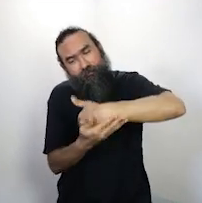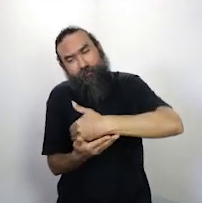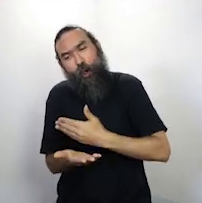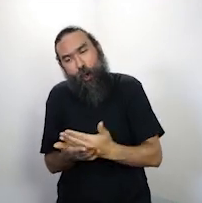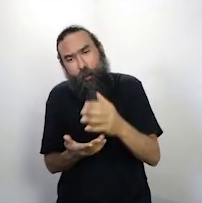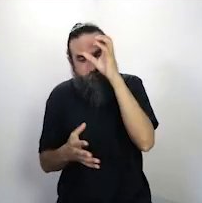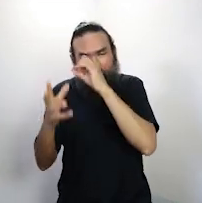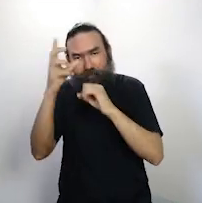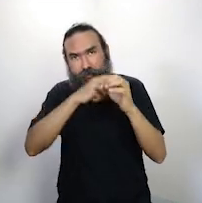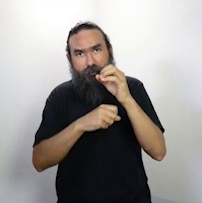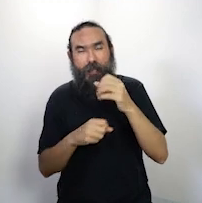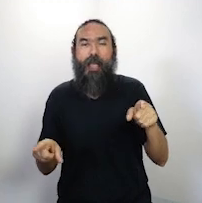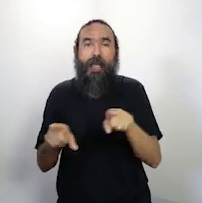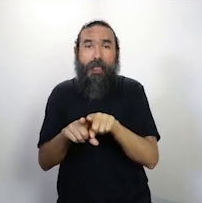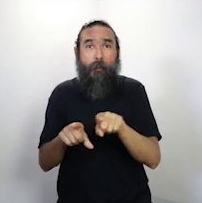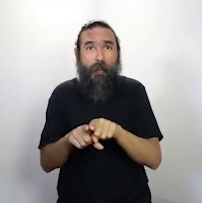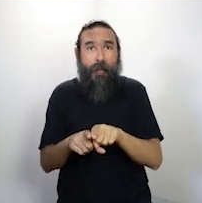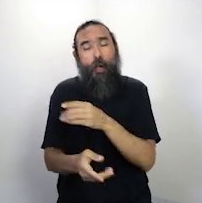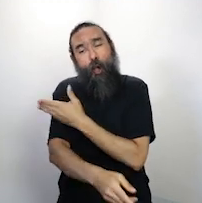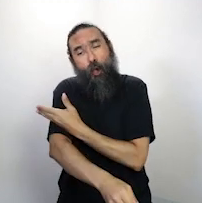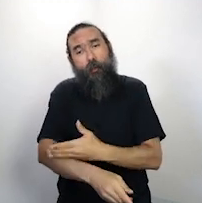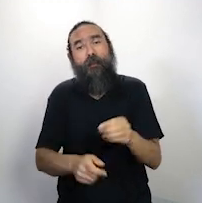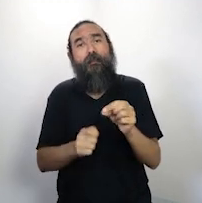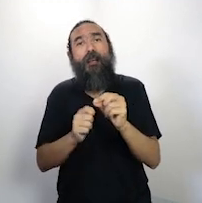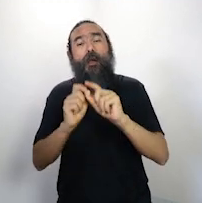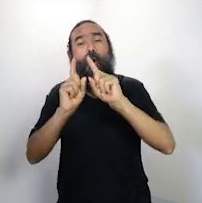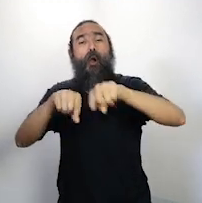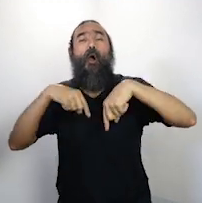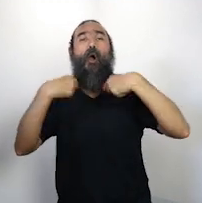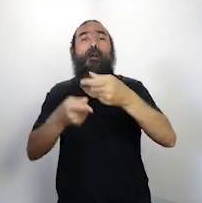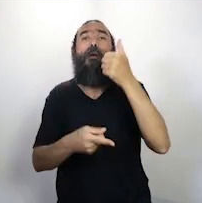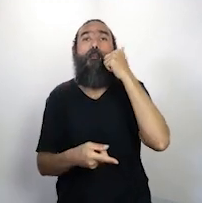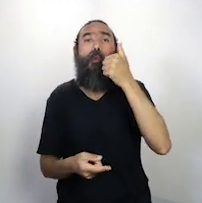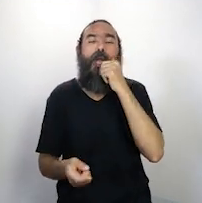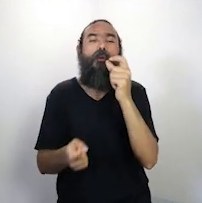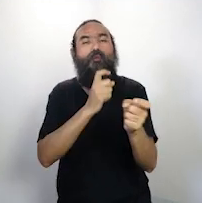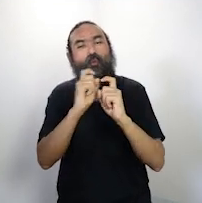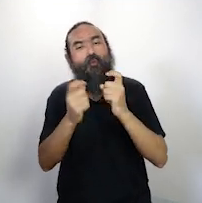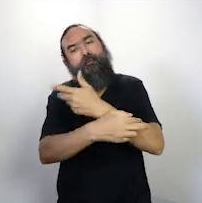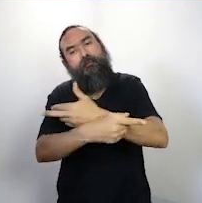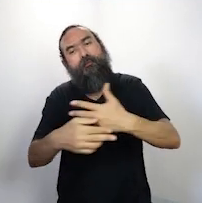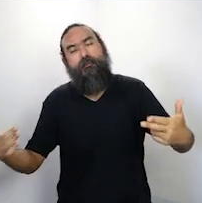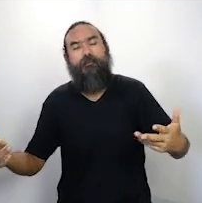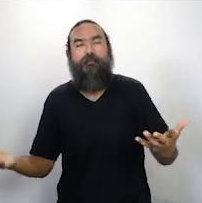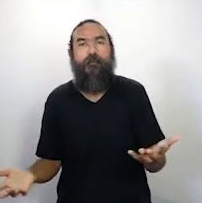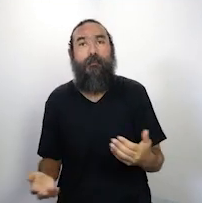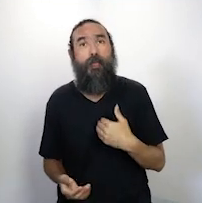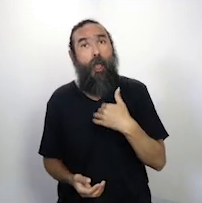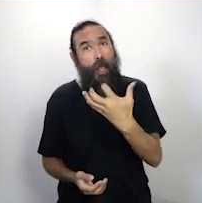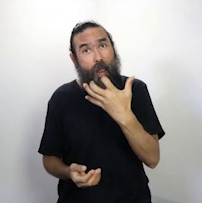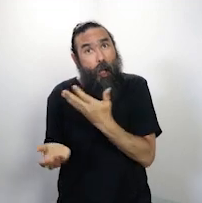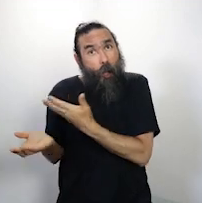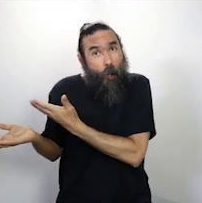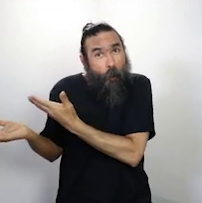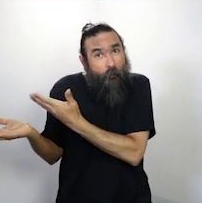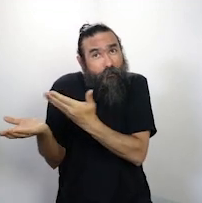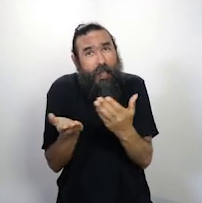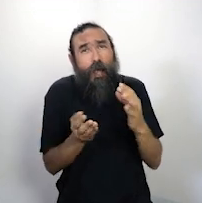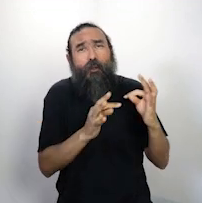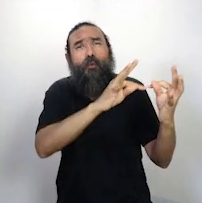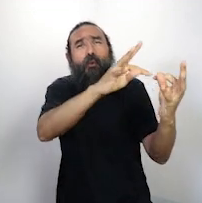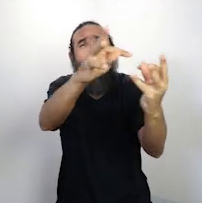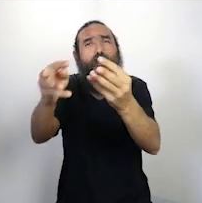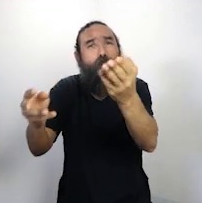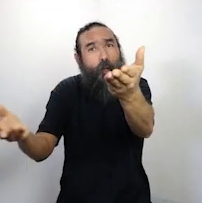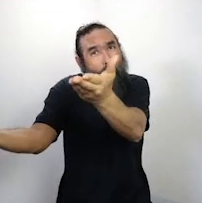mulheres, né, conversando, é muito importante. E é isso. Queria convidar todas quando voltar. Muito bem-vindas. Não precisa